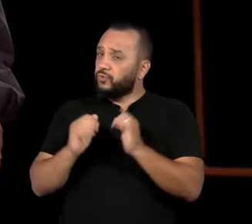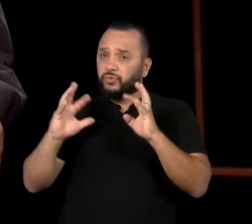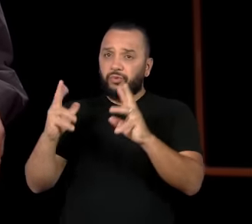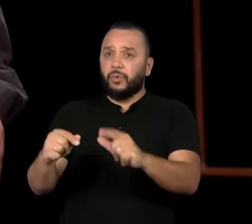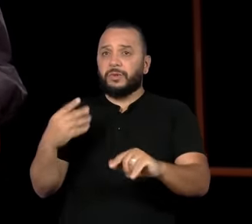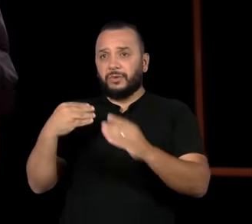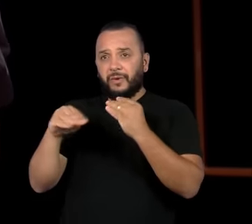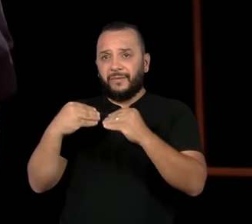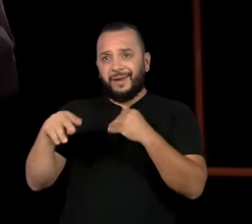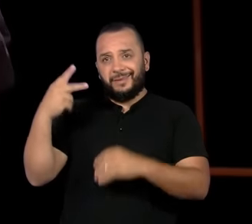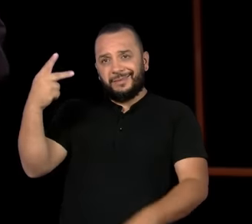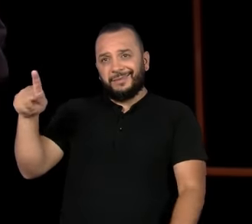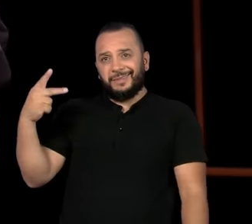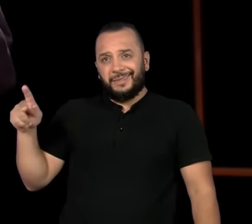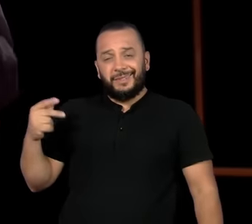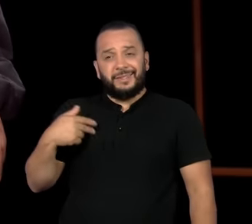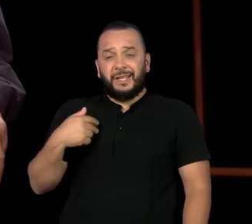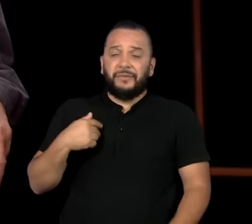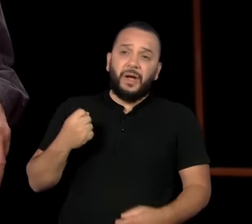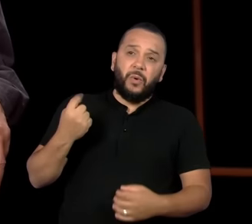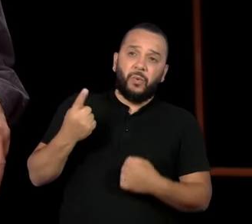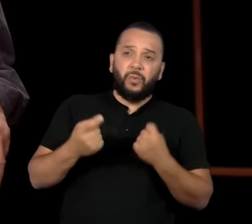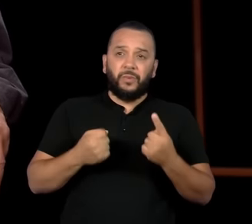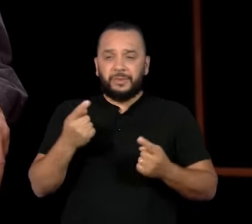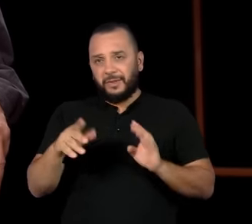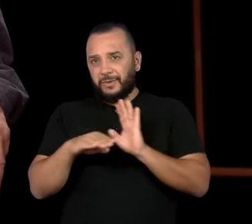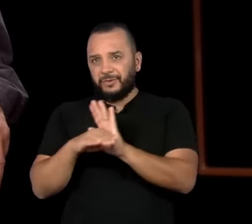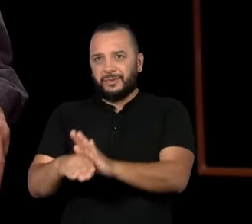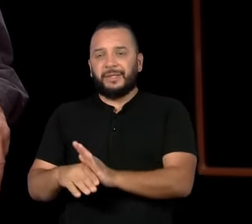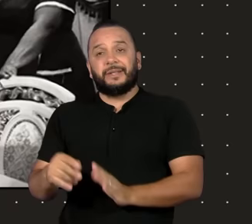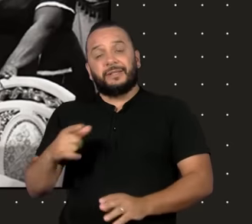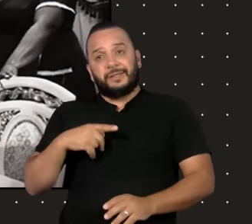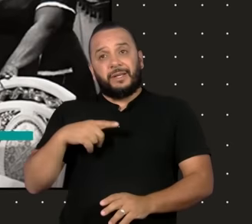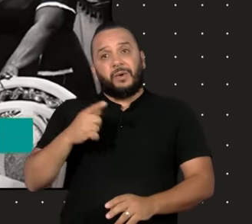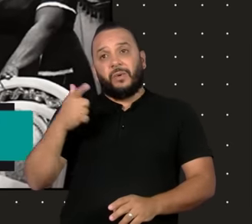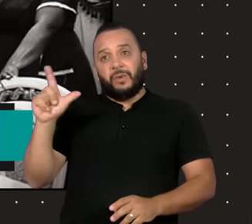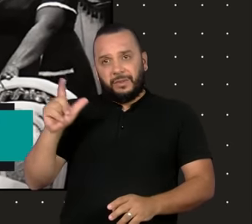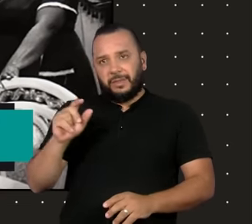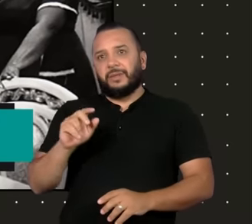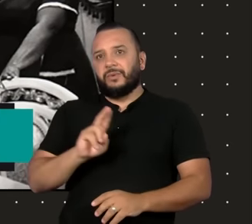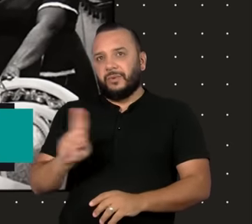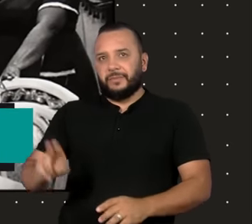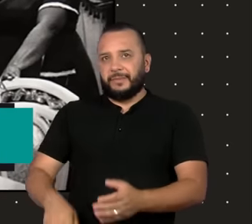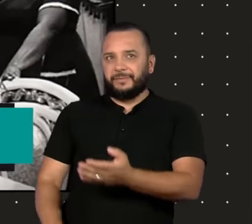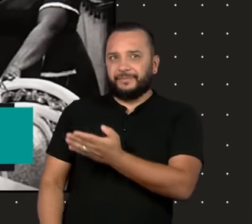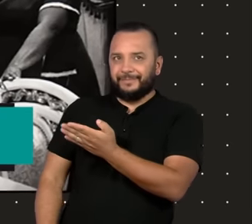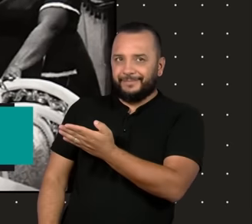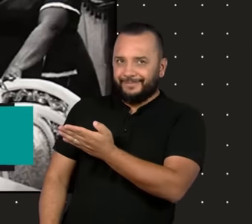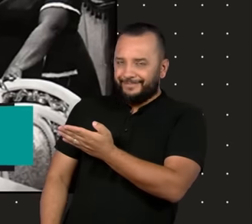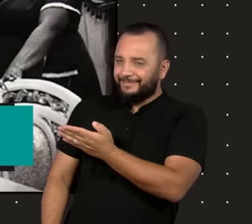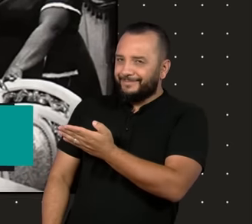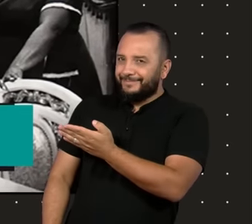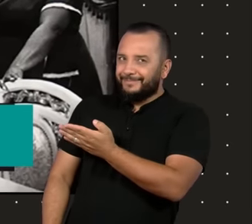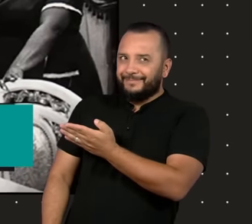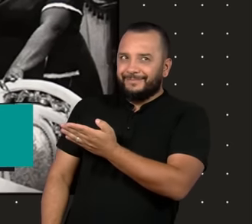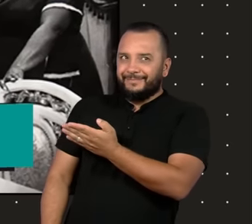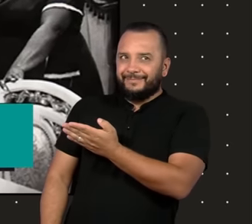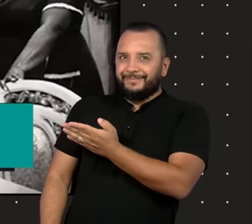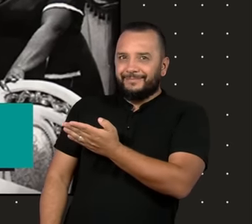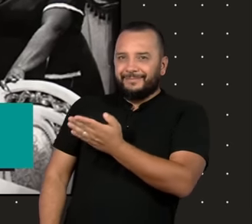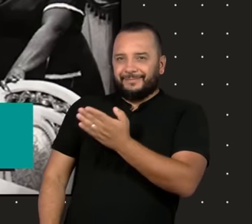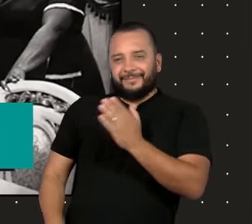todas. Uma ou outra eu ajudei. Teve uma chamada Meu Rico Português, que